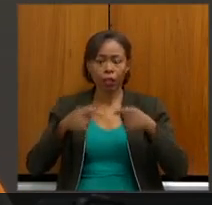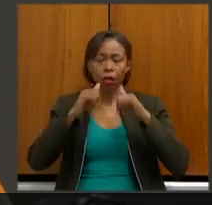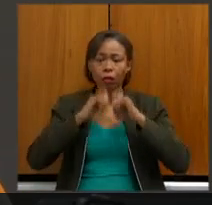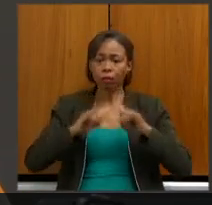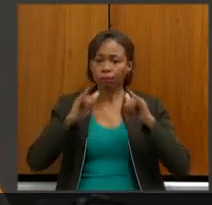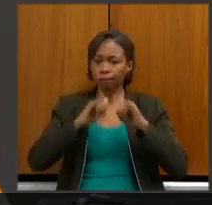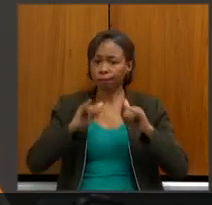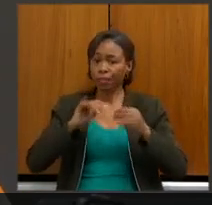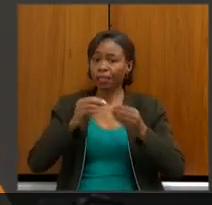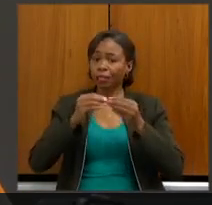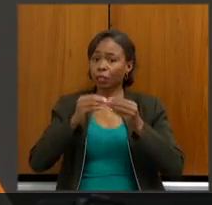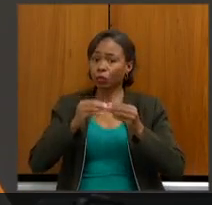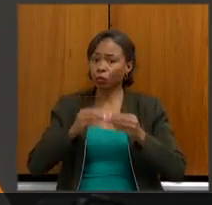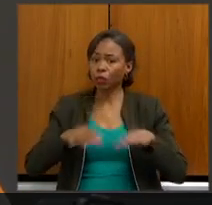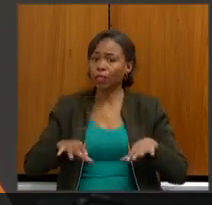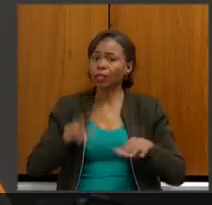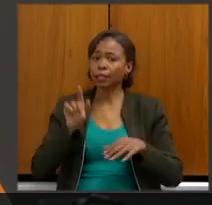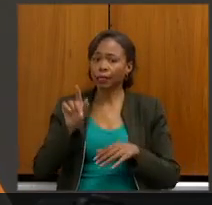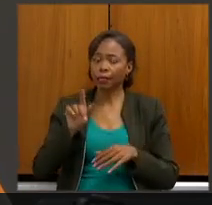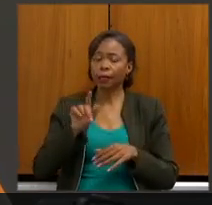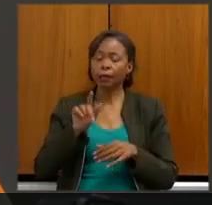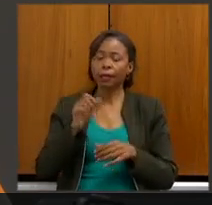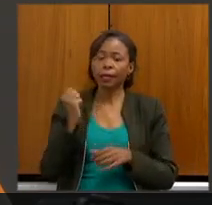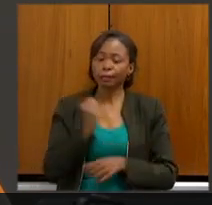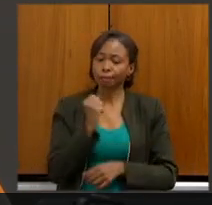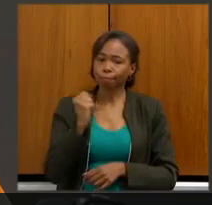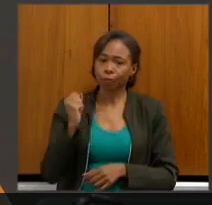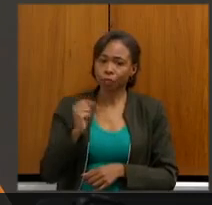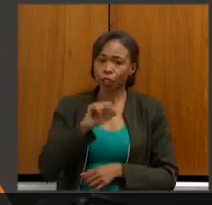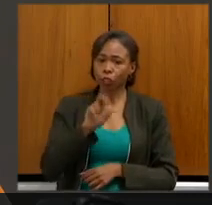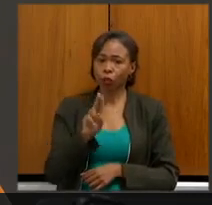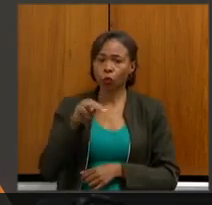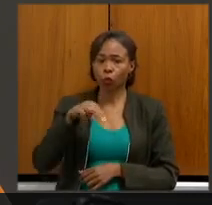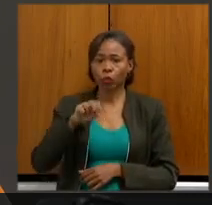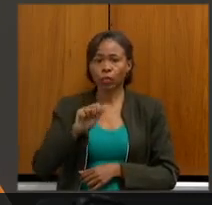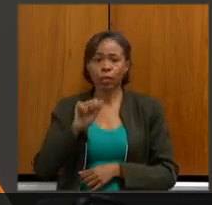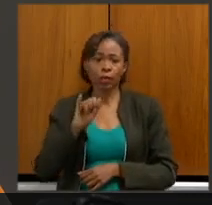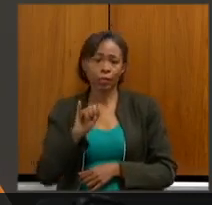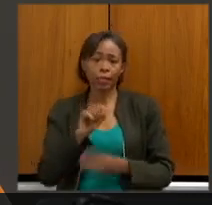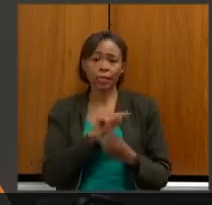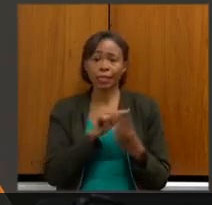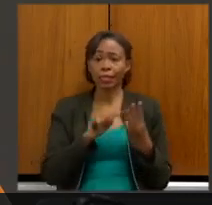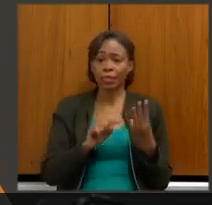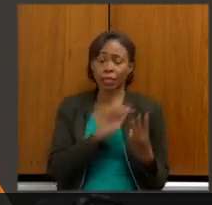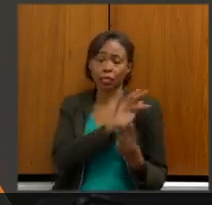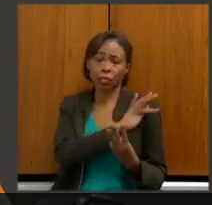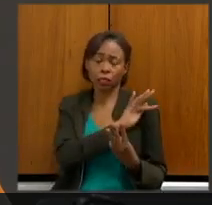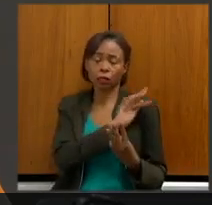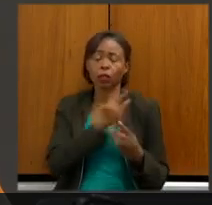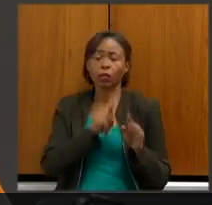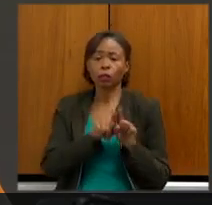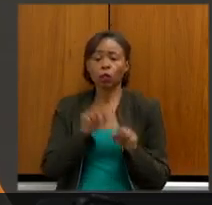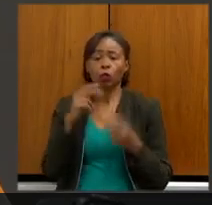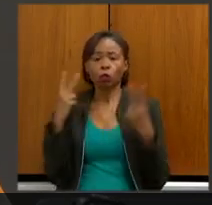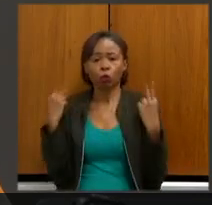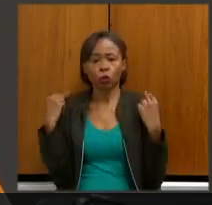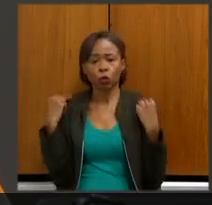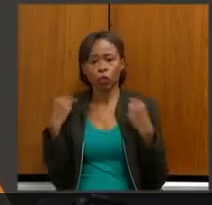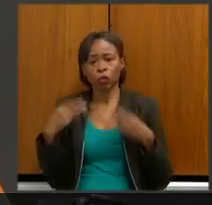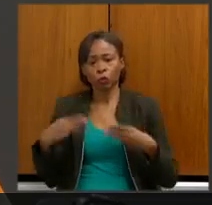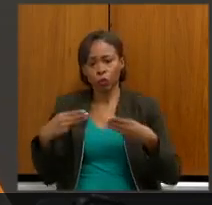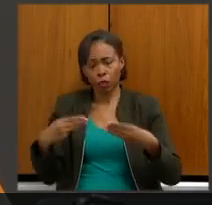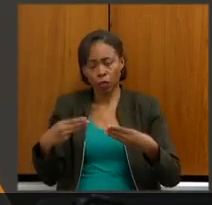consequências da chacina de Unaí quando três auditores fiscais e um motorista do Ministério do Trabalho foram assassinados